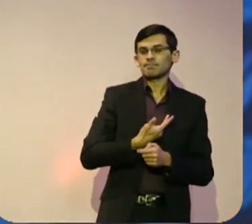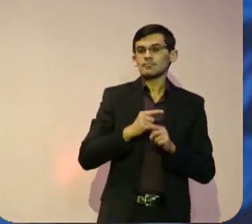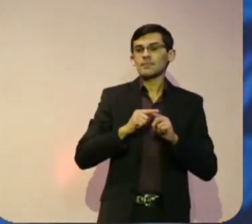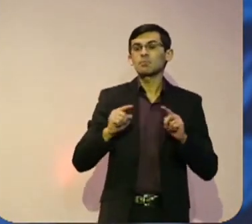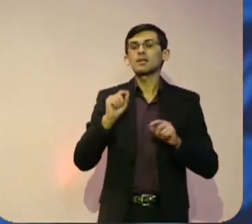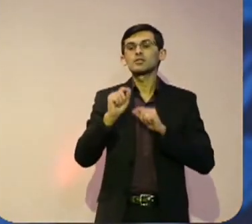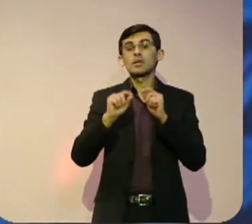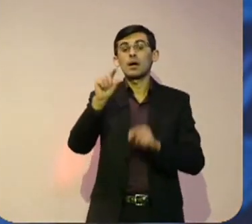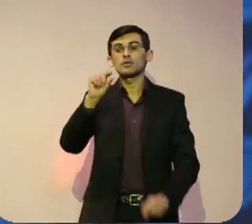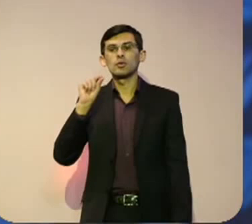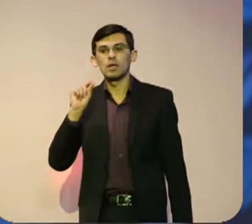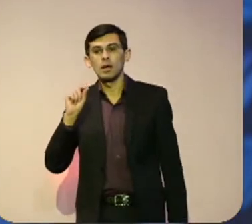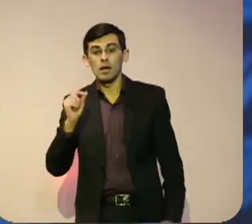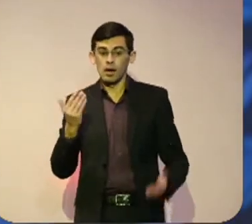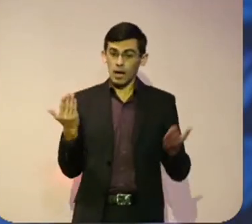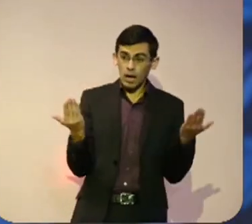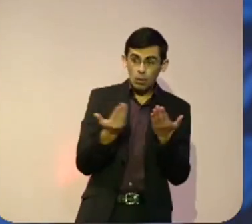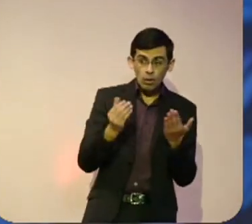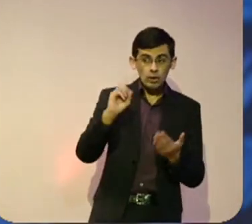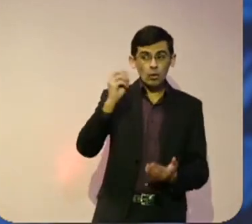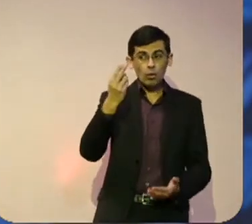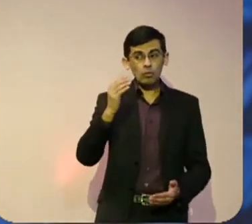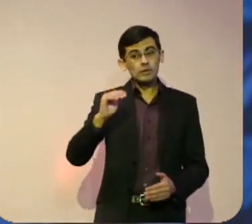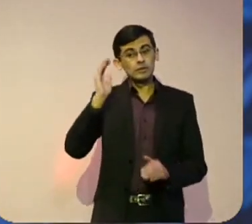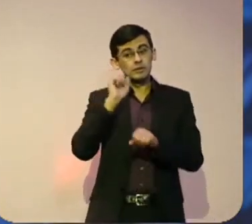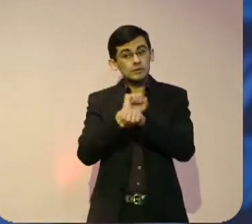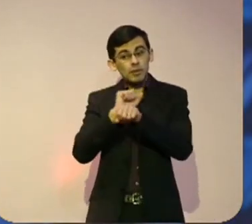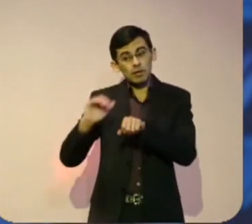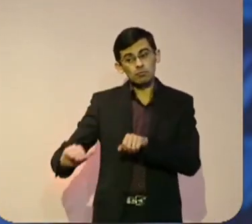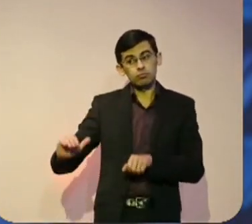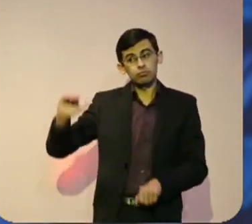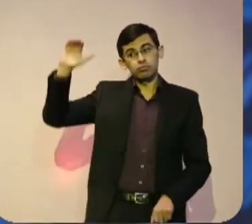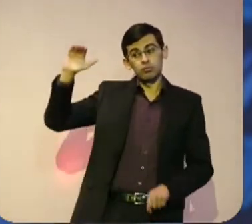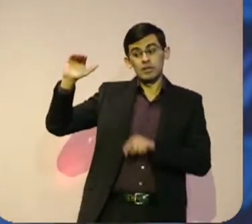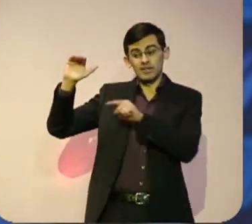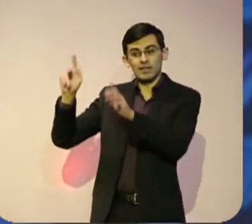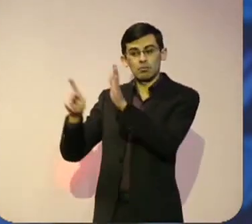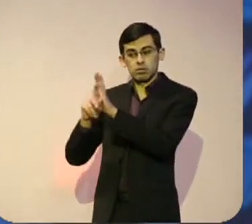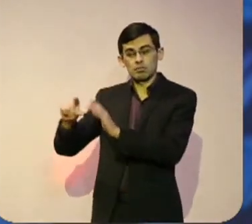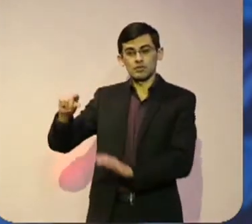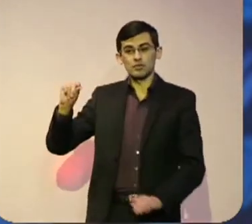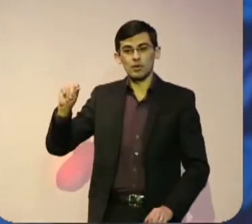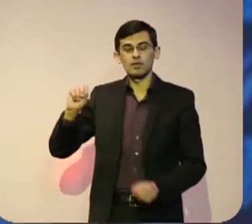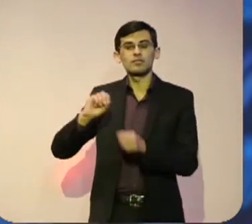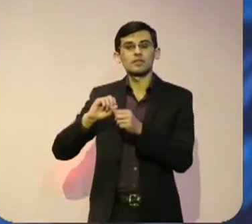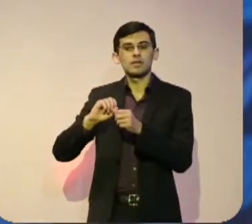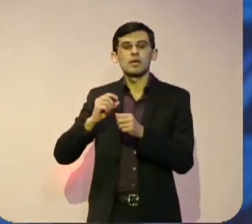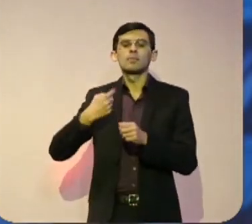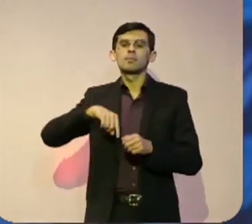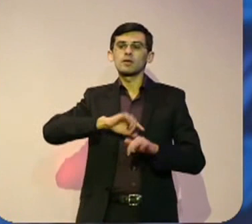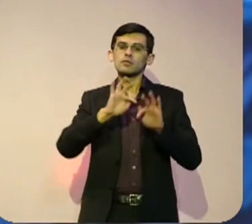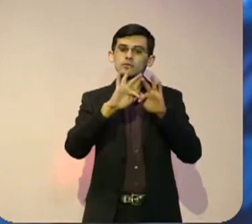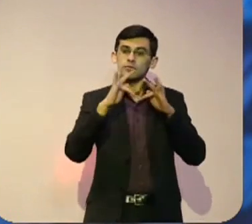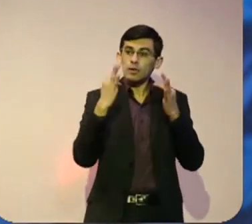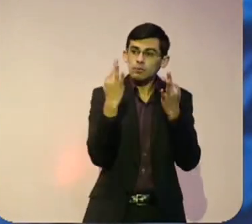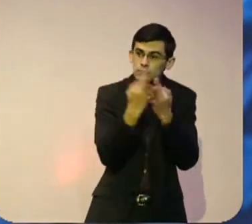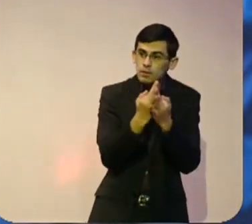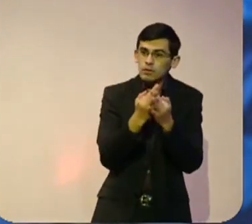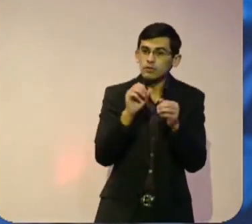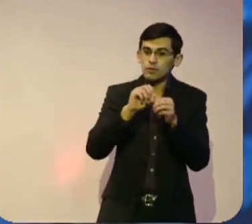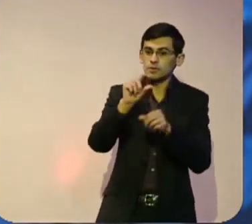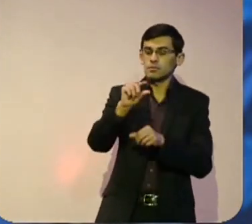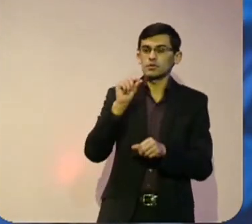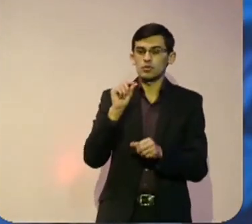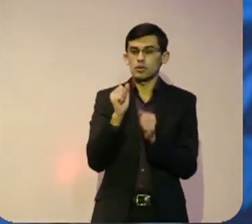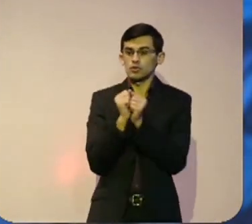E aí a decisão, opera agora ou deixa ela crescer e um dia ela toma essa decisão. E aí, como família, a gente precisava tomar essa